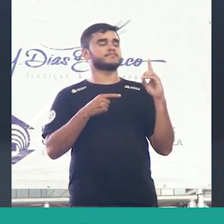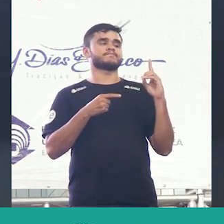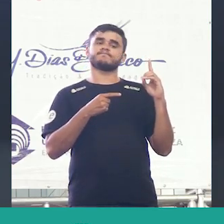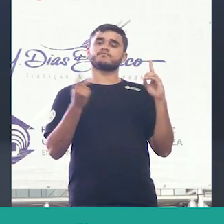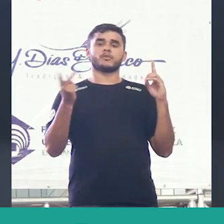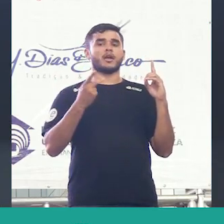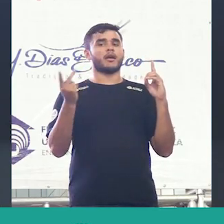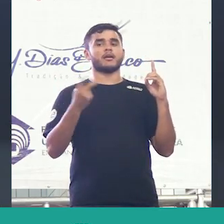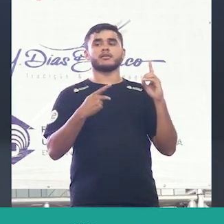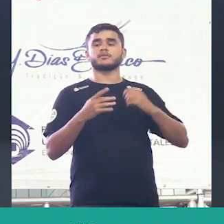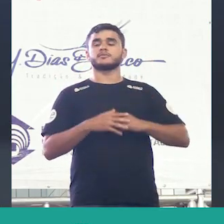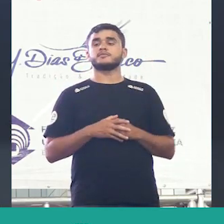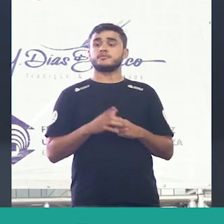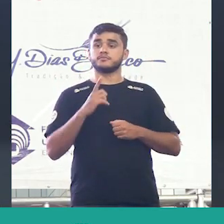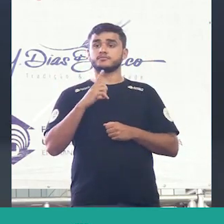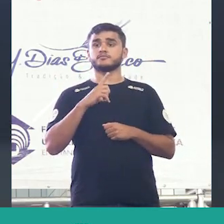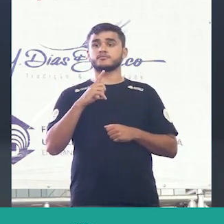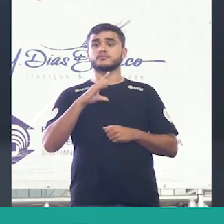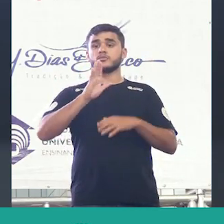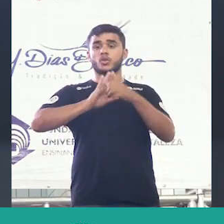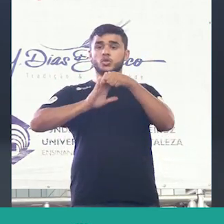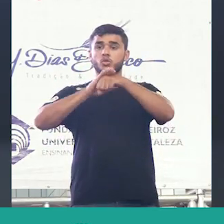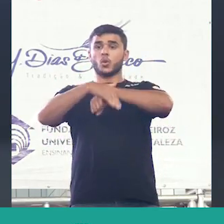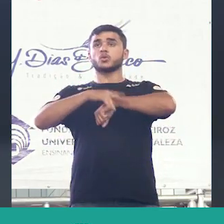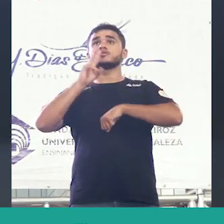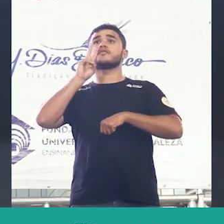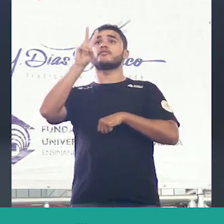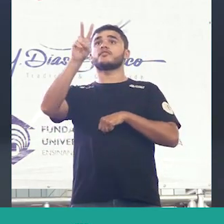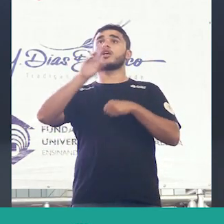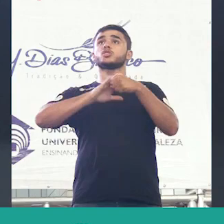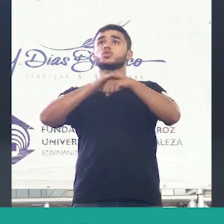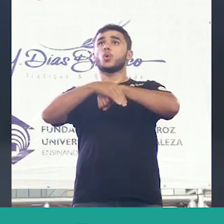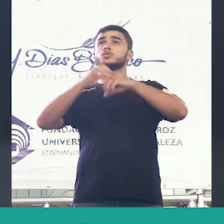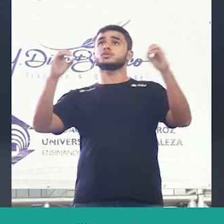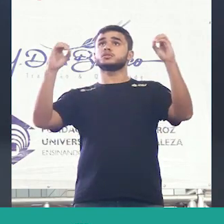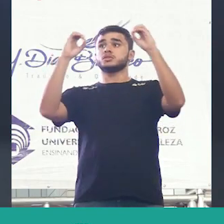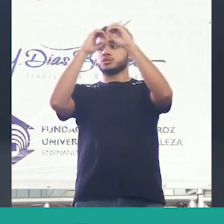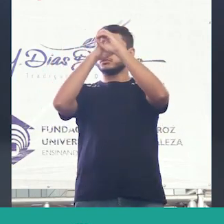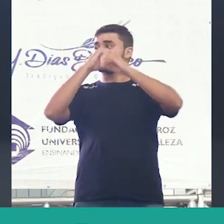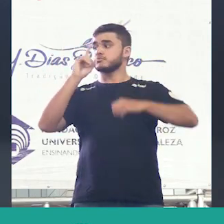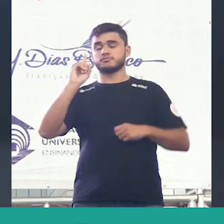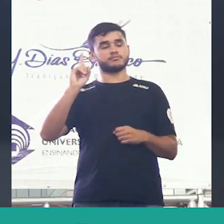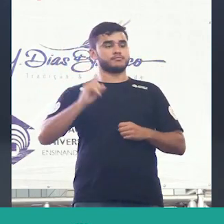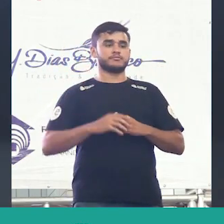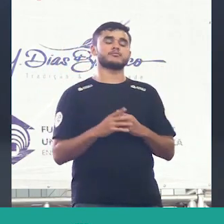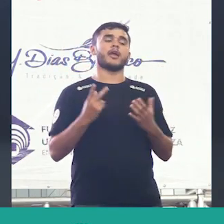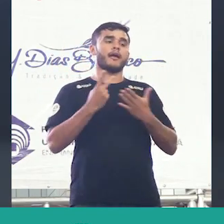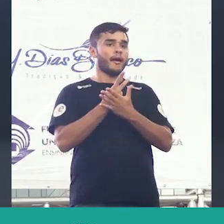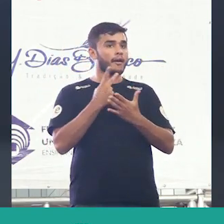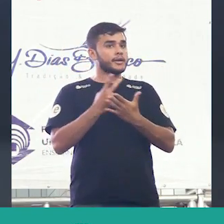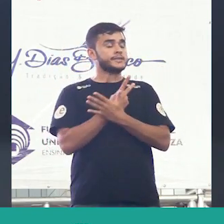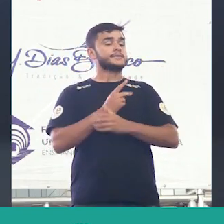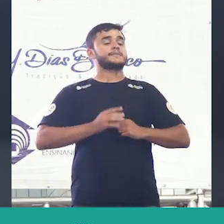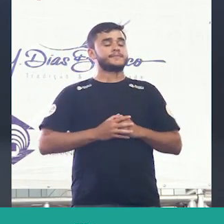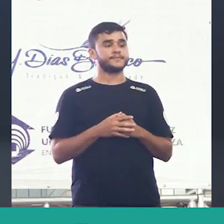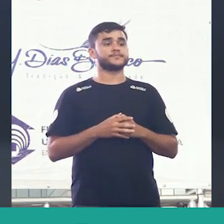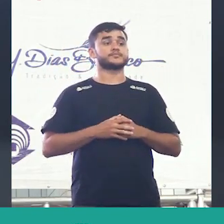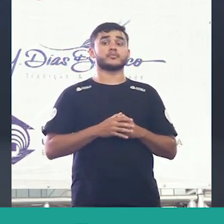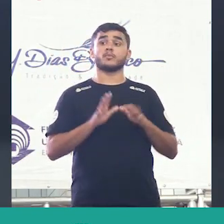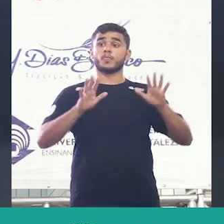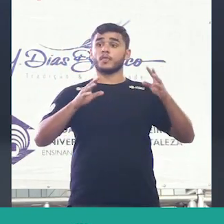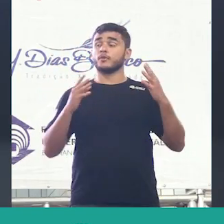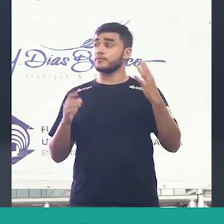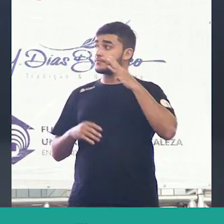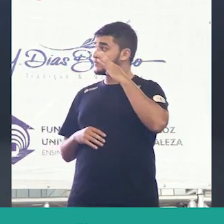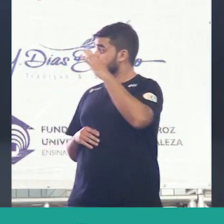dado? Não. Presenciou o eclipse durante a noite. Falso. Falso. Agora olhem